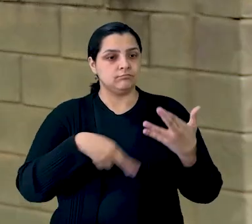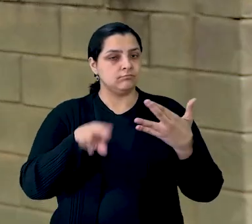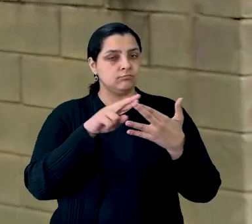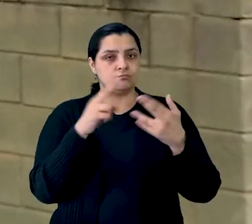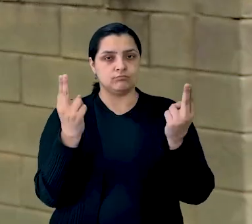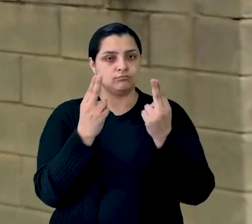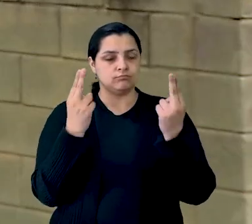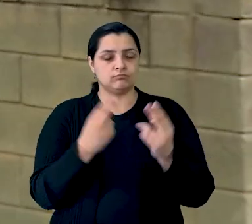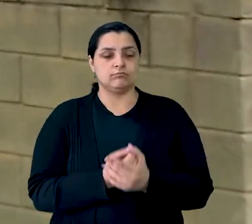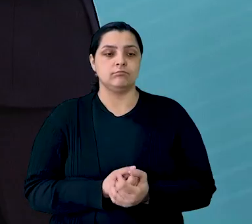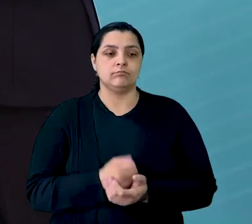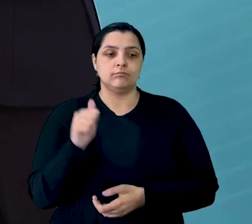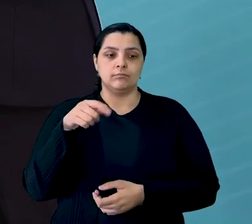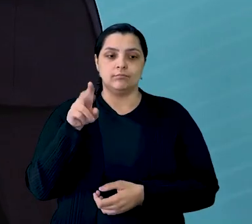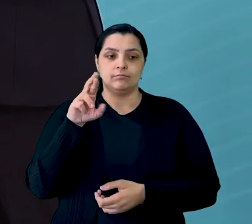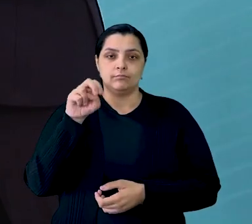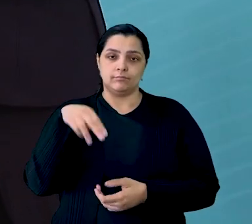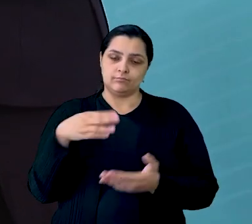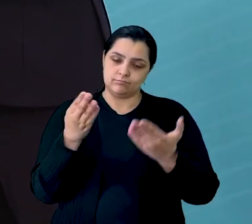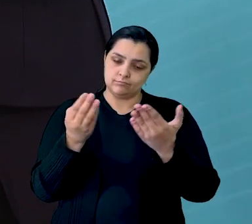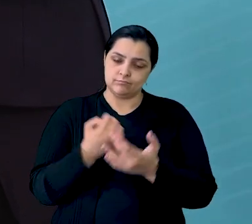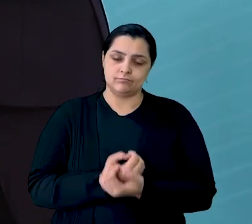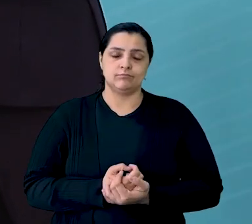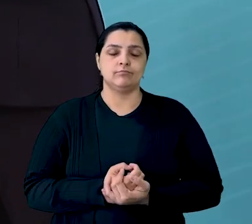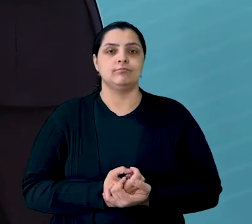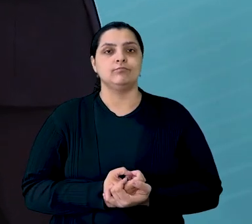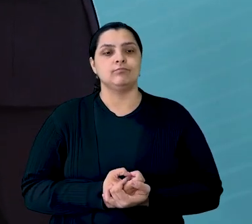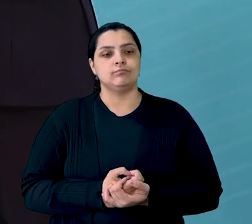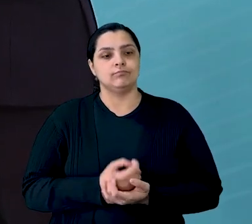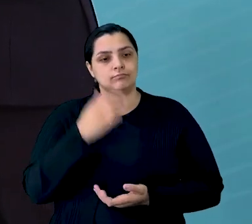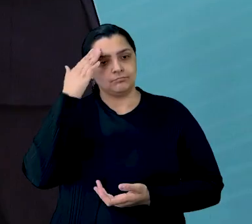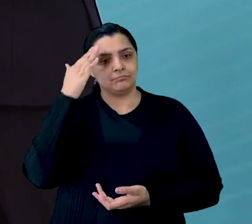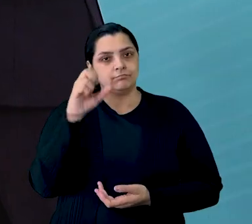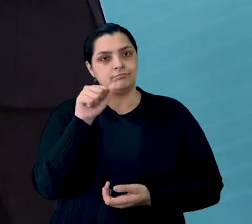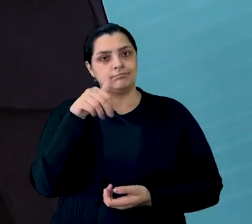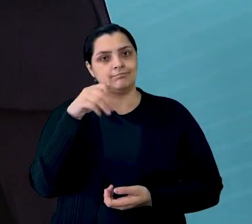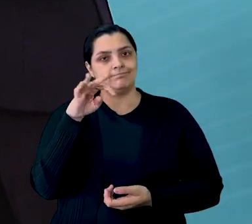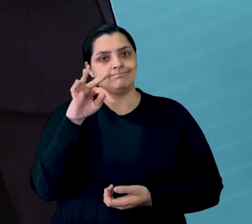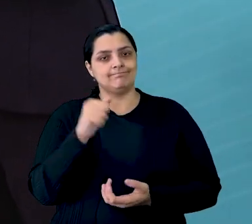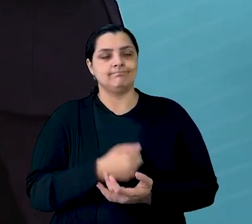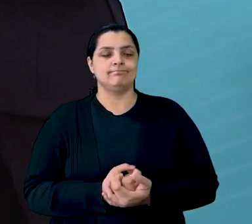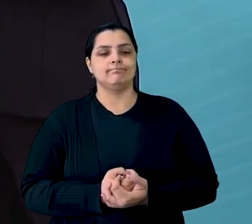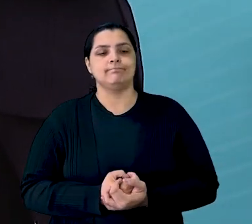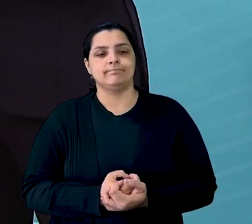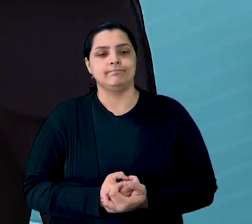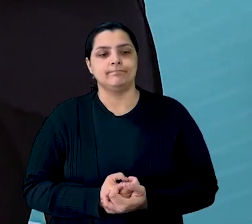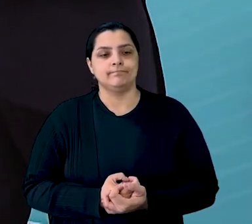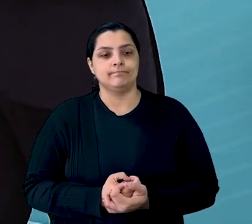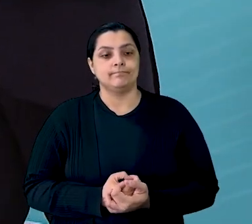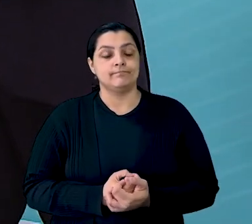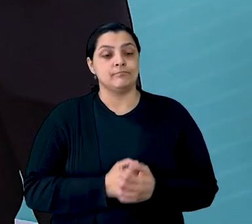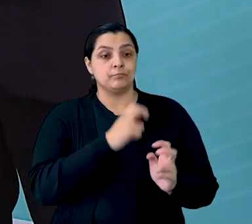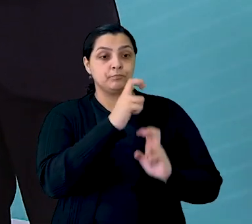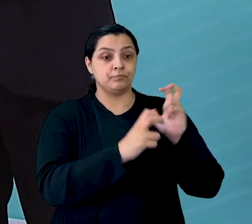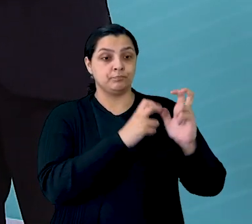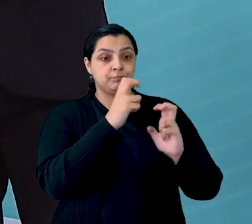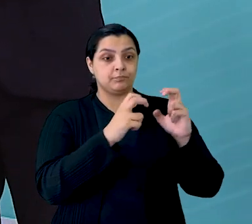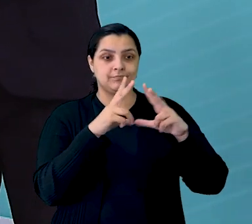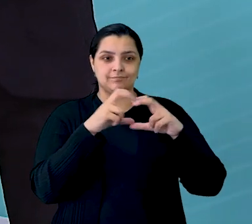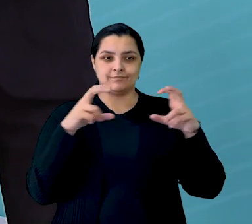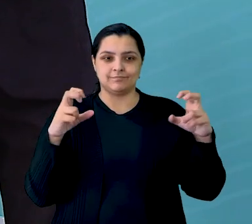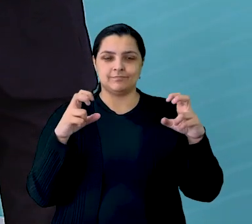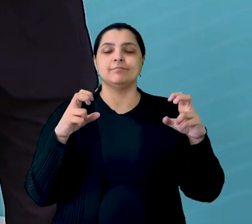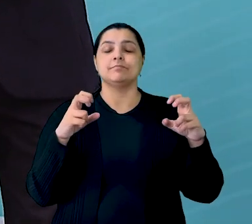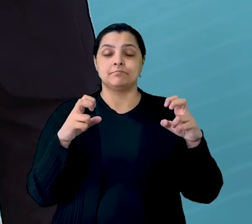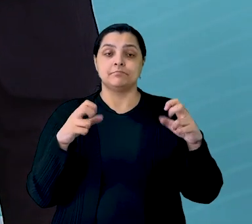mais possível recorrer. Anderson, eu volto com você no estúdio. Obrigado, Samanta. Até mais. E um parque de